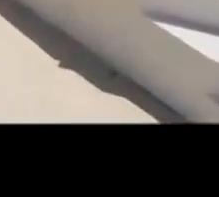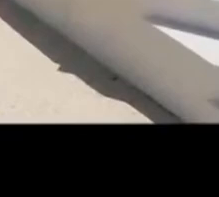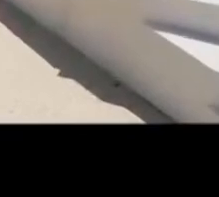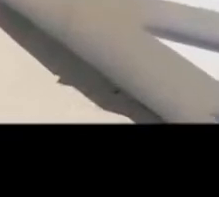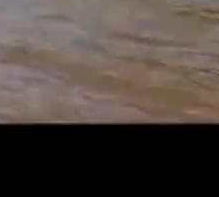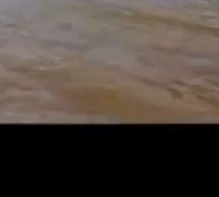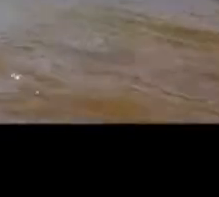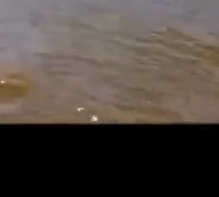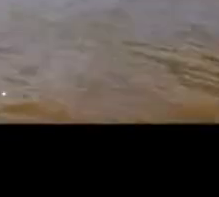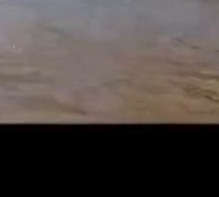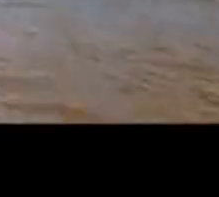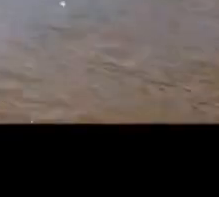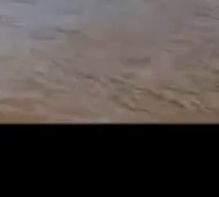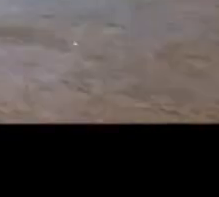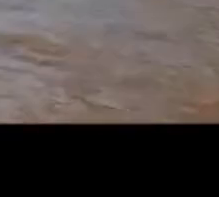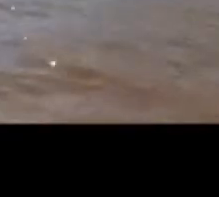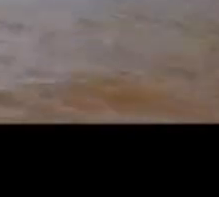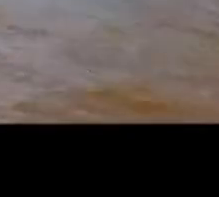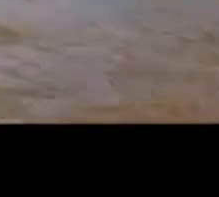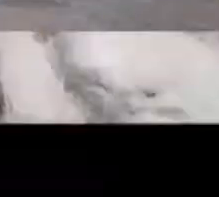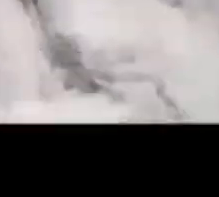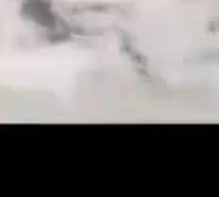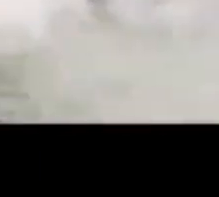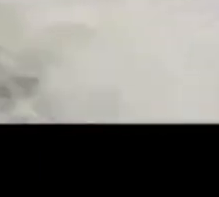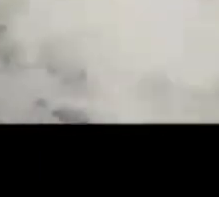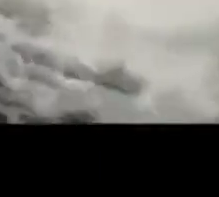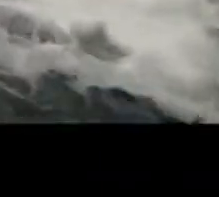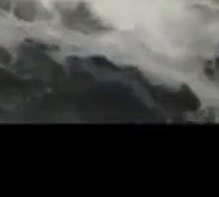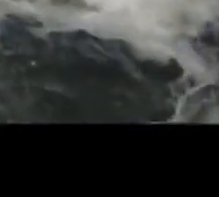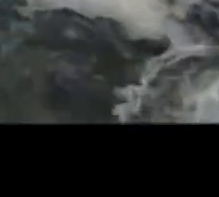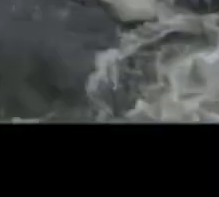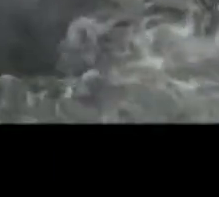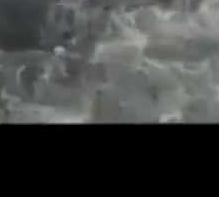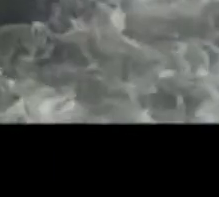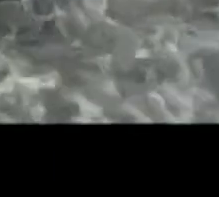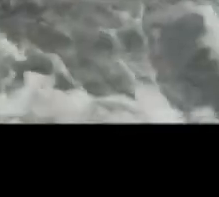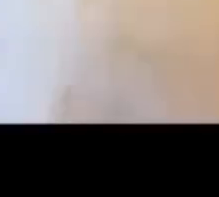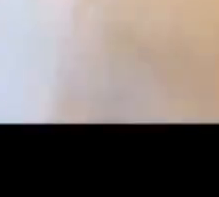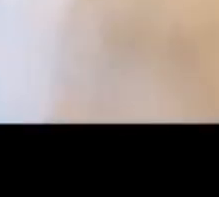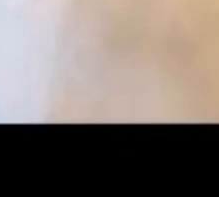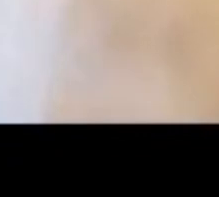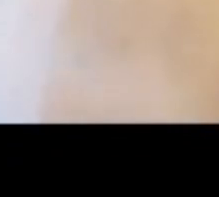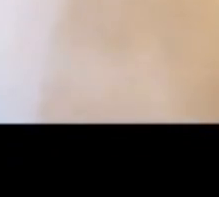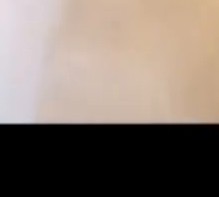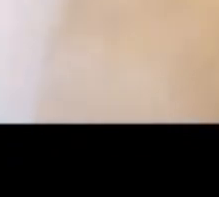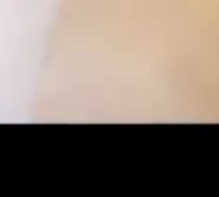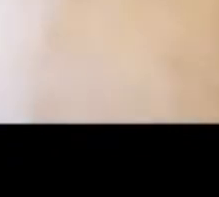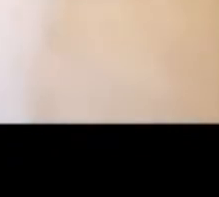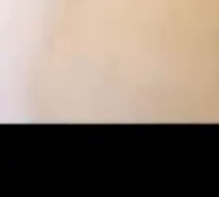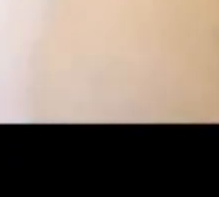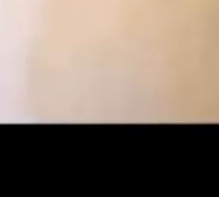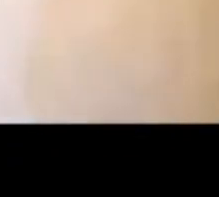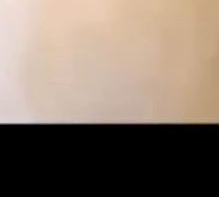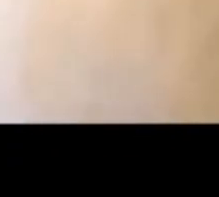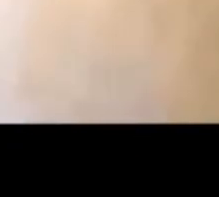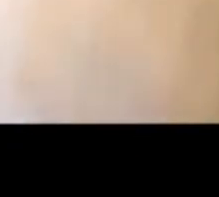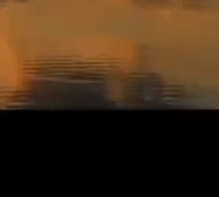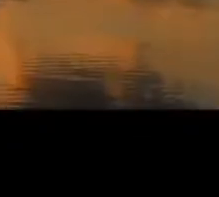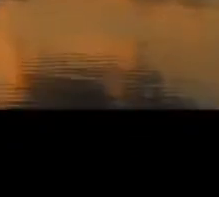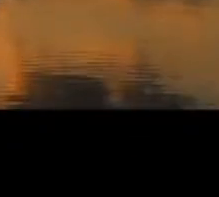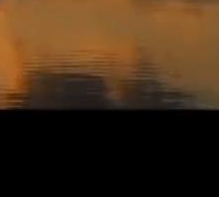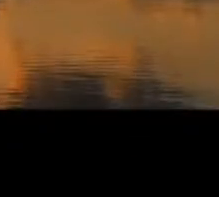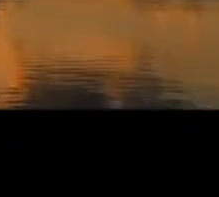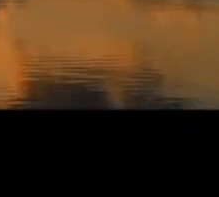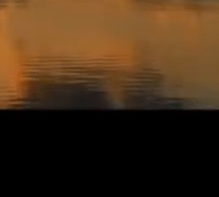ricos florões. E da fauna e da flor lindosa, ao